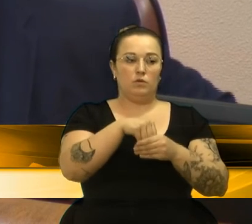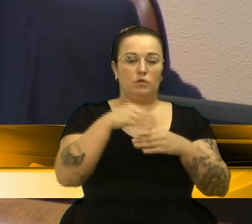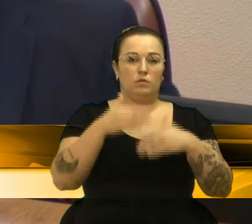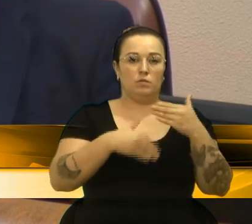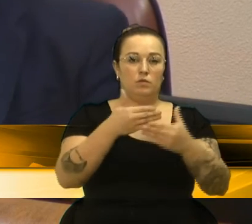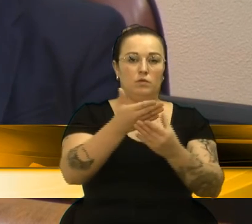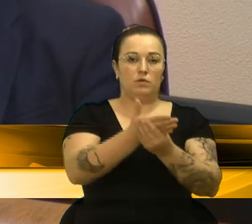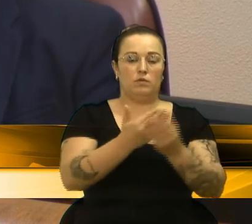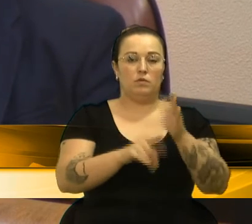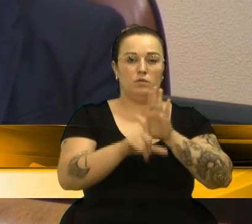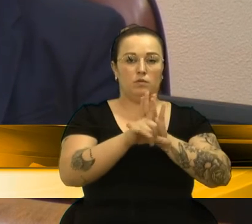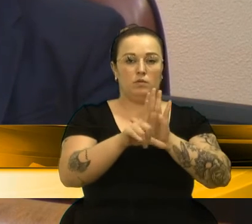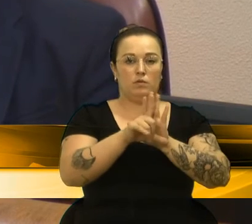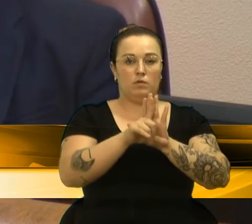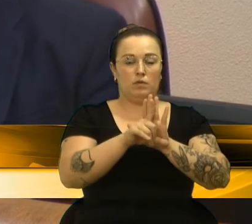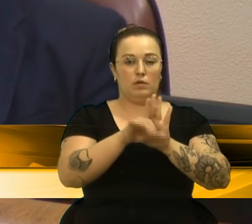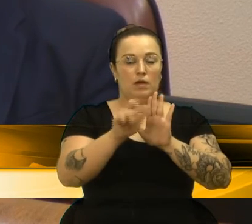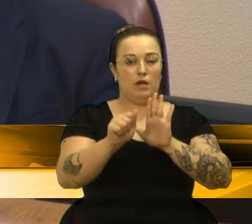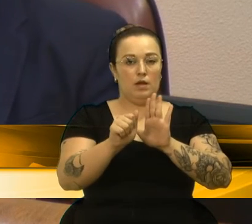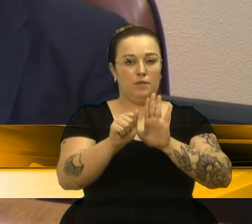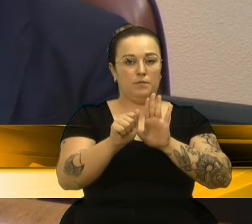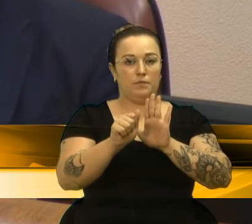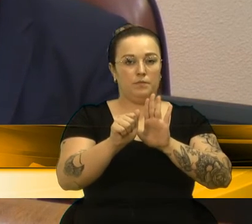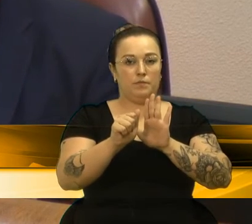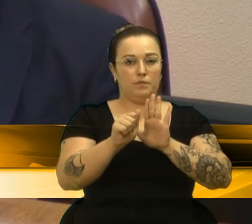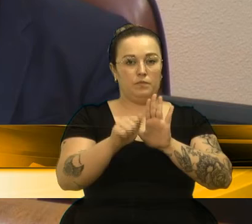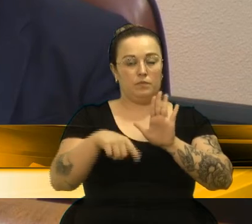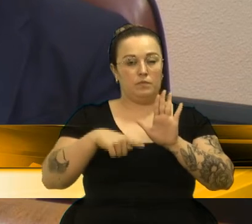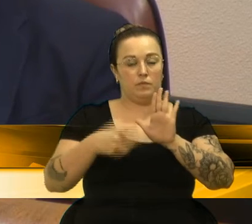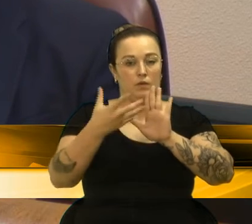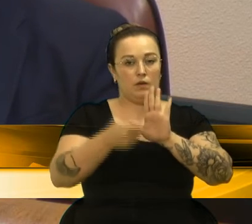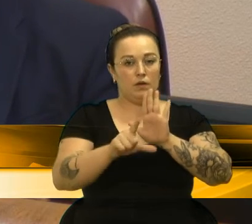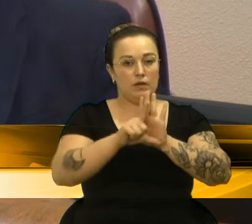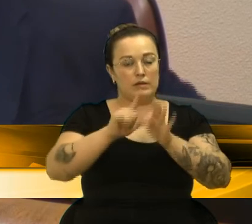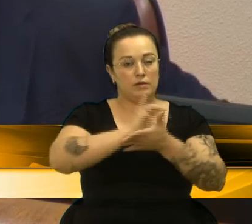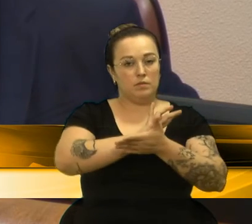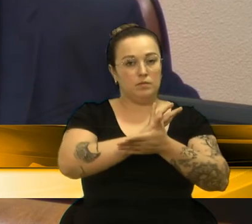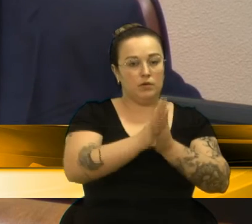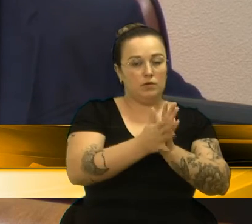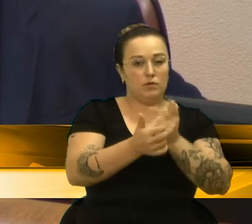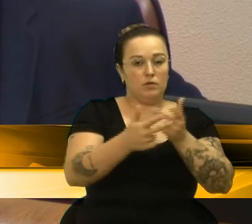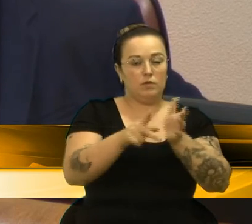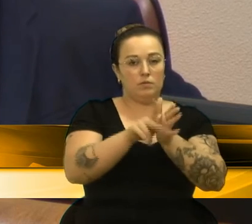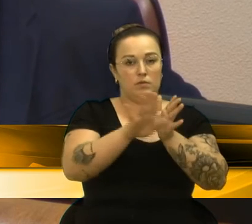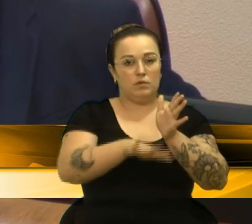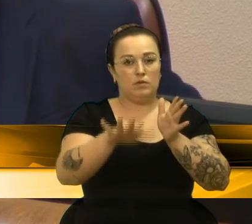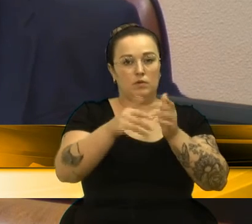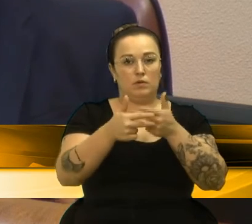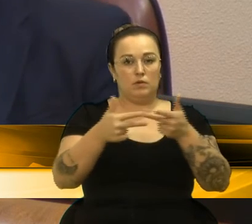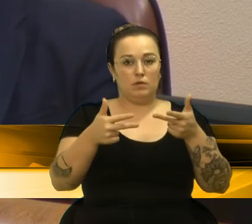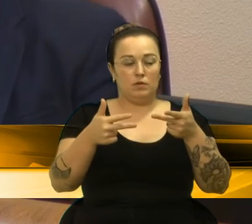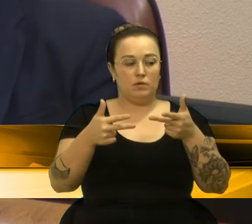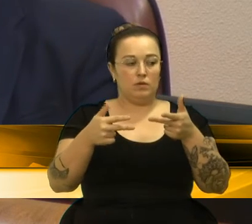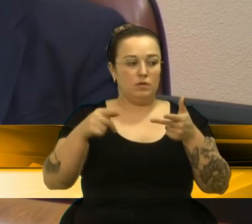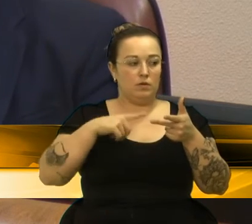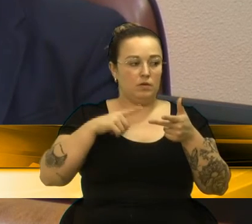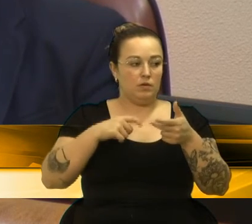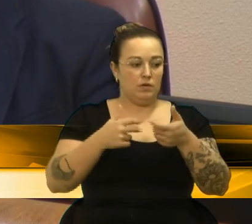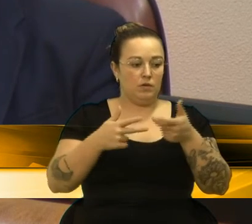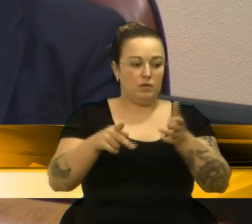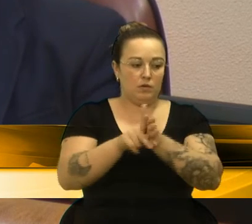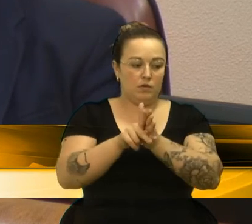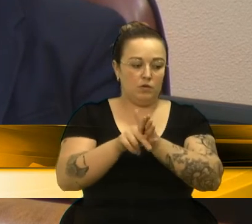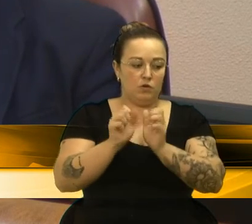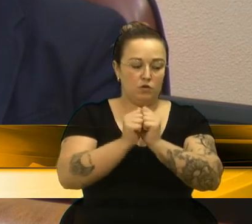201/67, senão vejamos: a. Da alegada acusação de preconceito, discriminação e ilegalidade. Conforme declarado pelo denunciante, teria o denunciado, no uso de